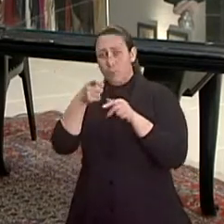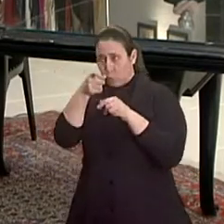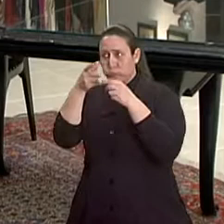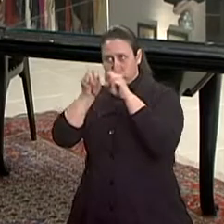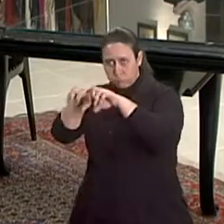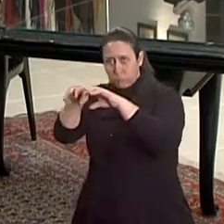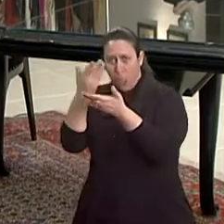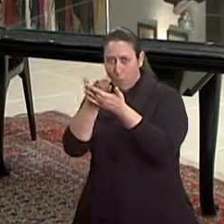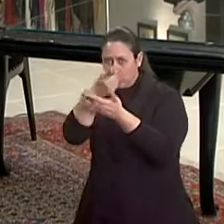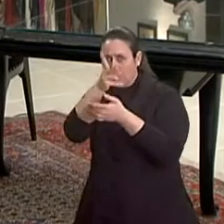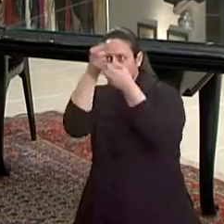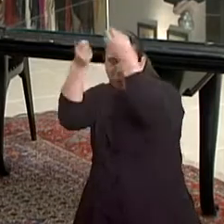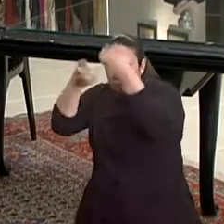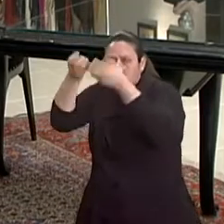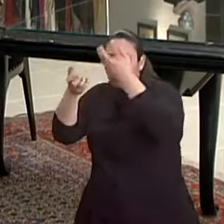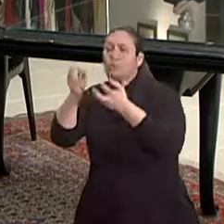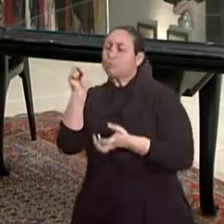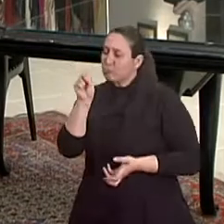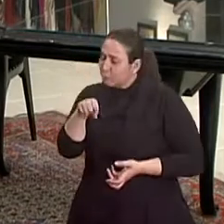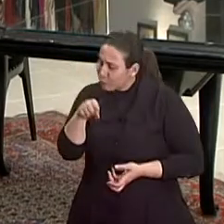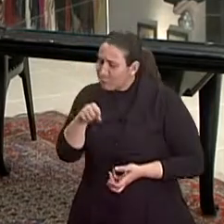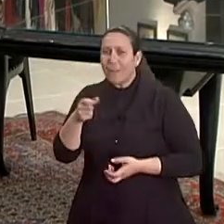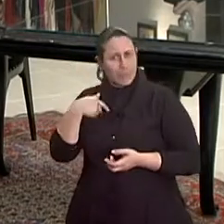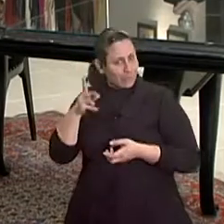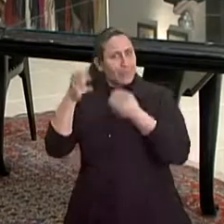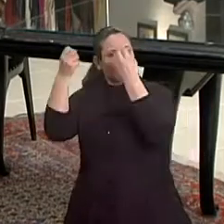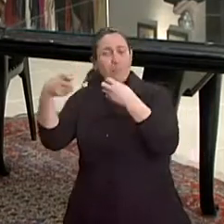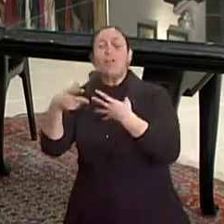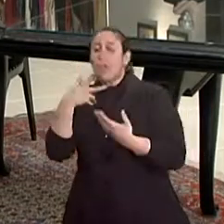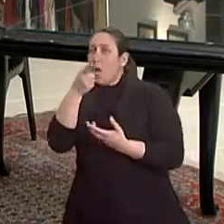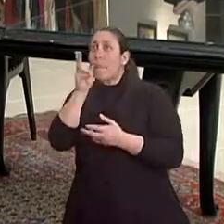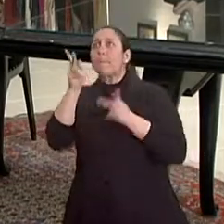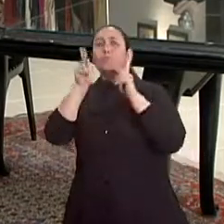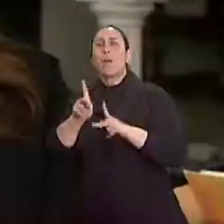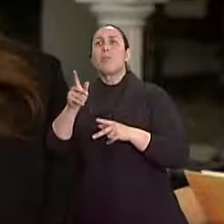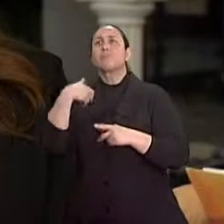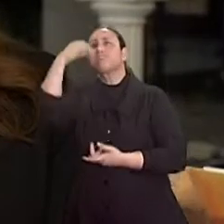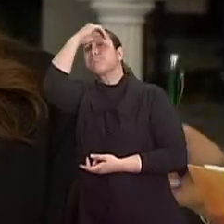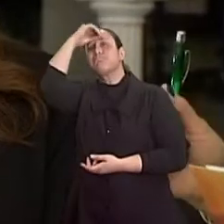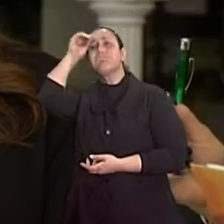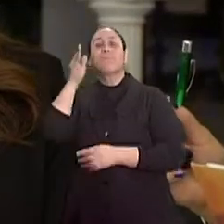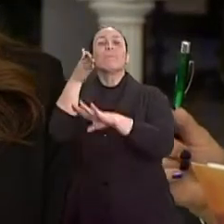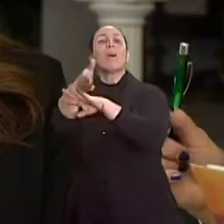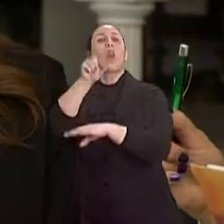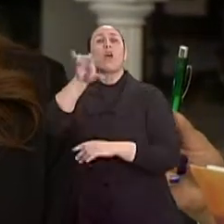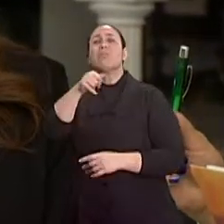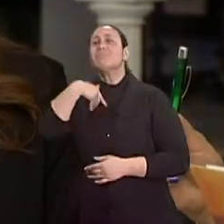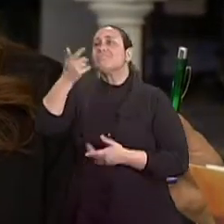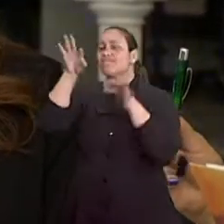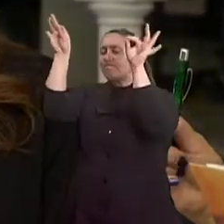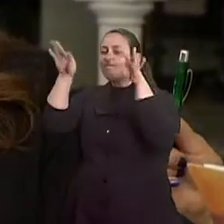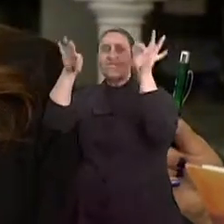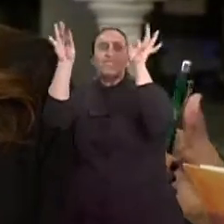aula que eu já vi. Sim, sim. Ela fica sabendo, claro, mais do que só aquele modelo. Esses dias eu atendi uma senhora e perguntou